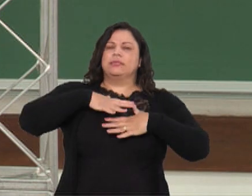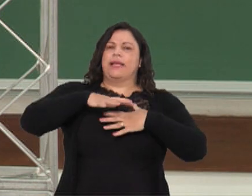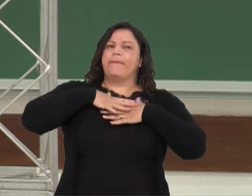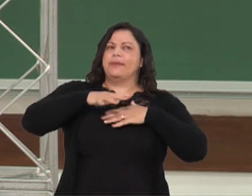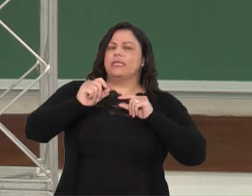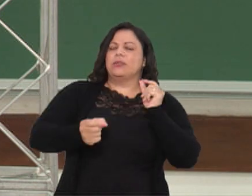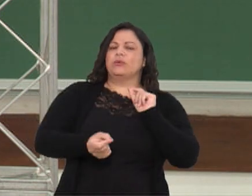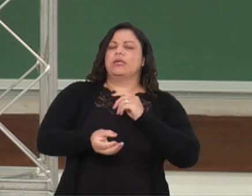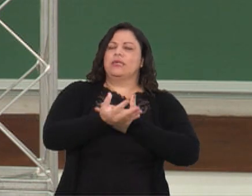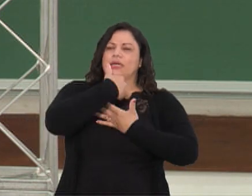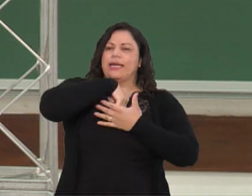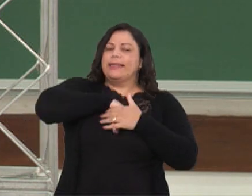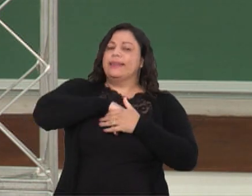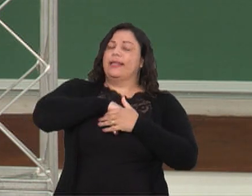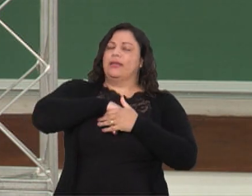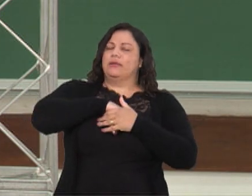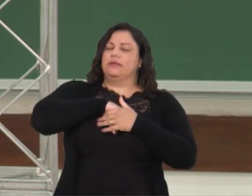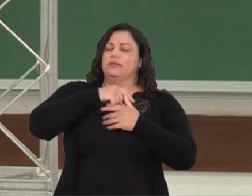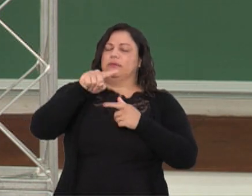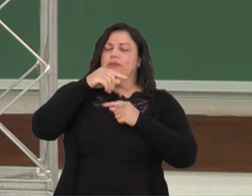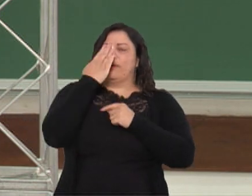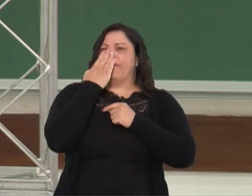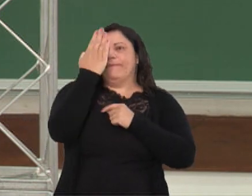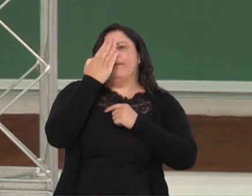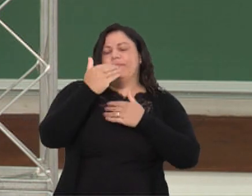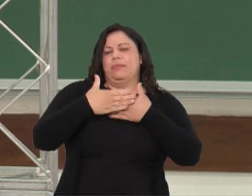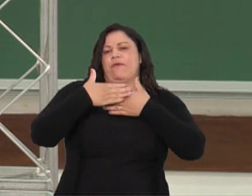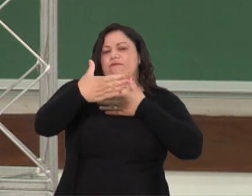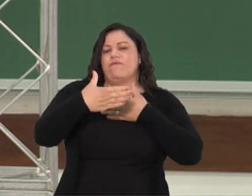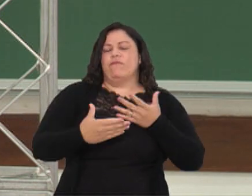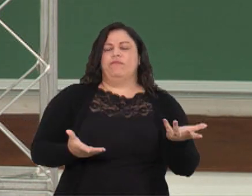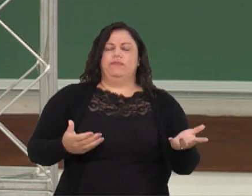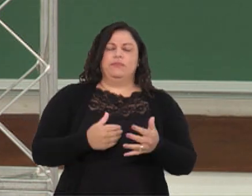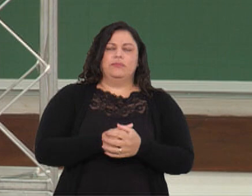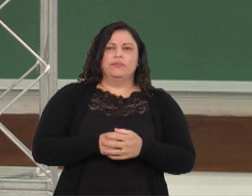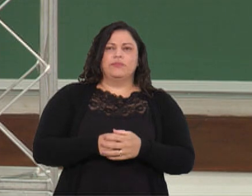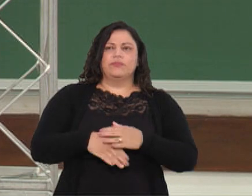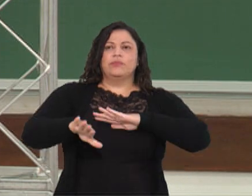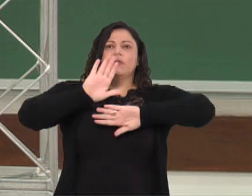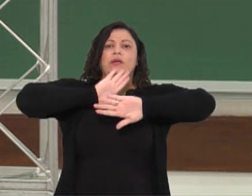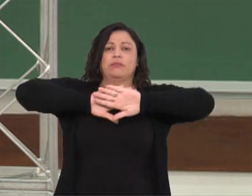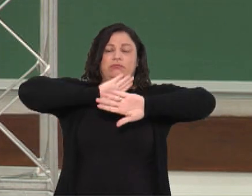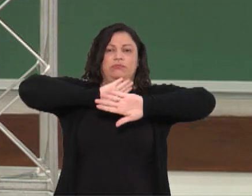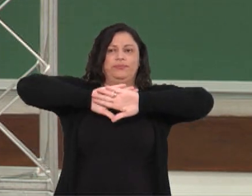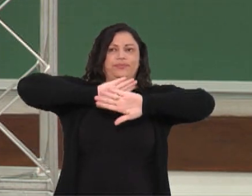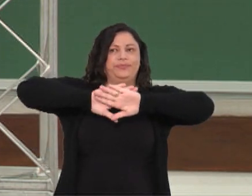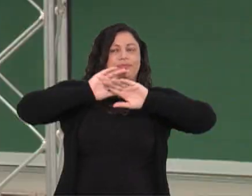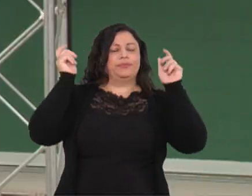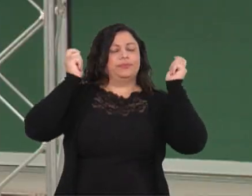uma coisa externa. Então, a ideologia faz reforçar todas essas